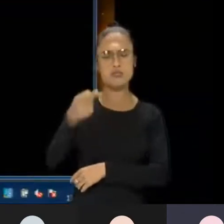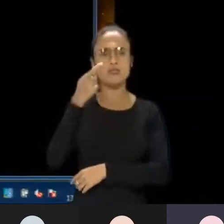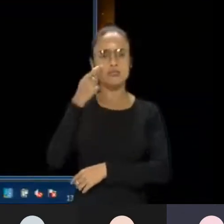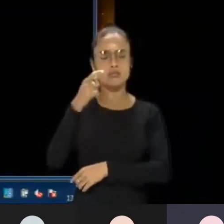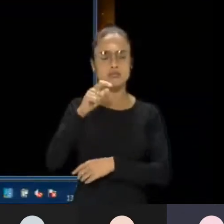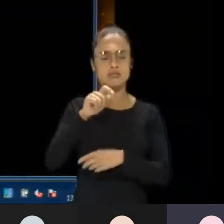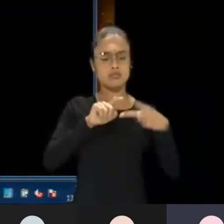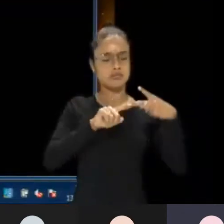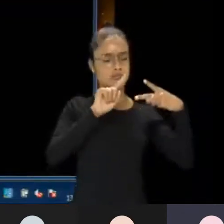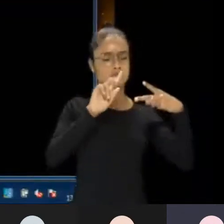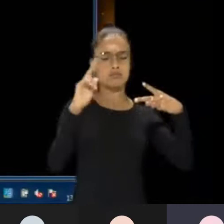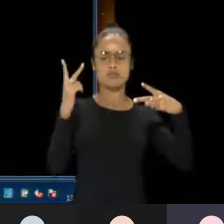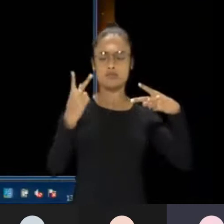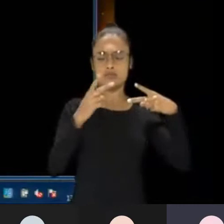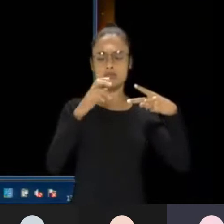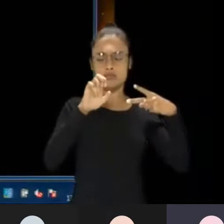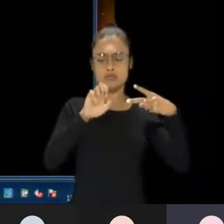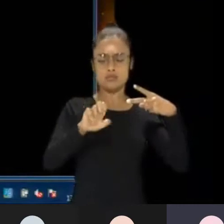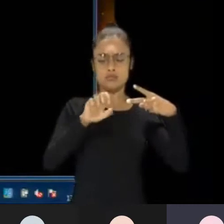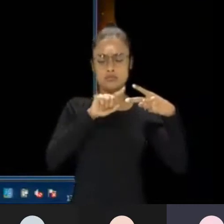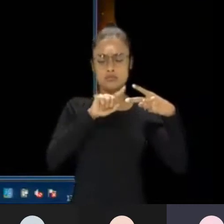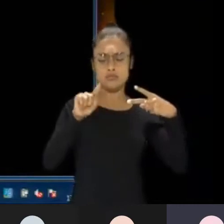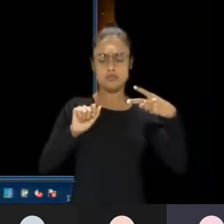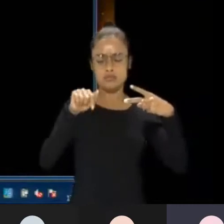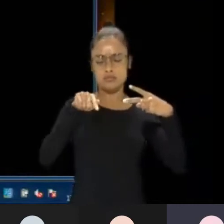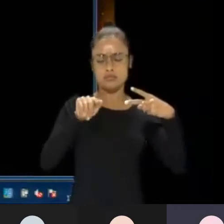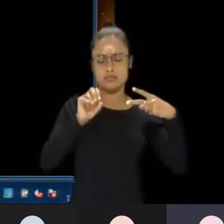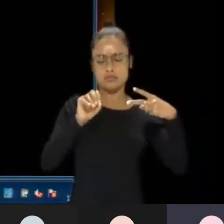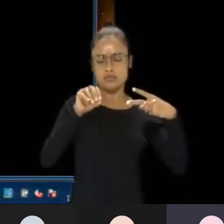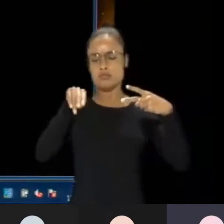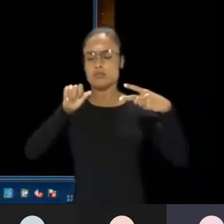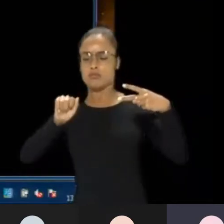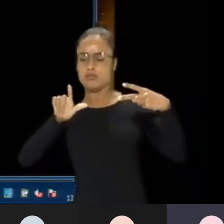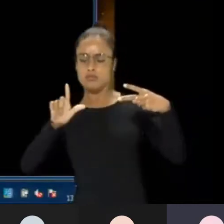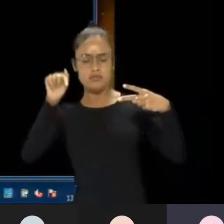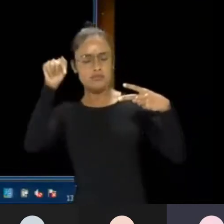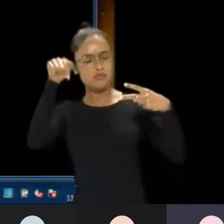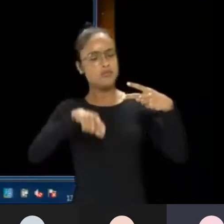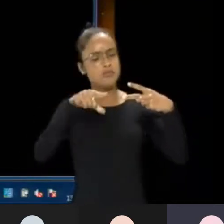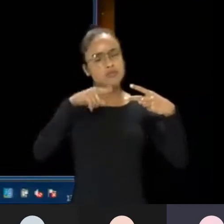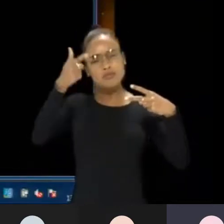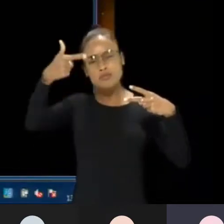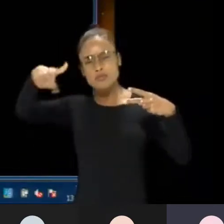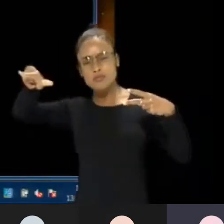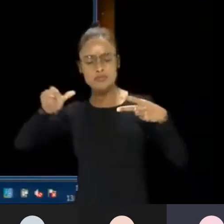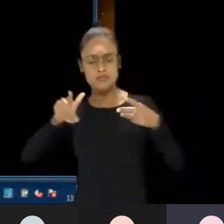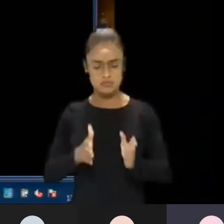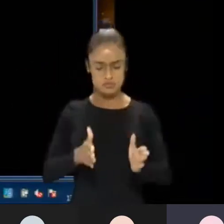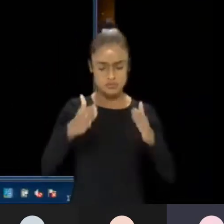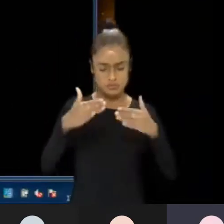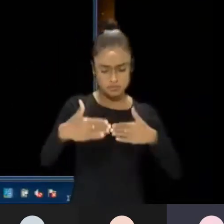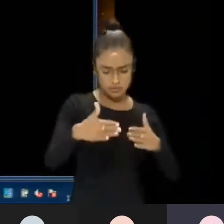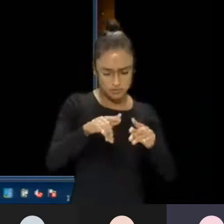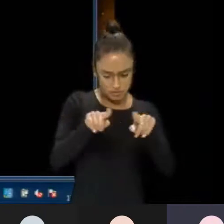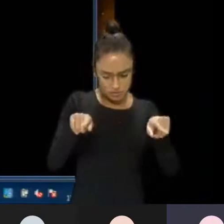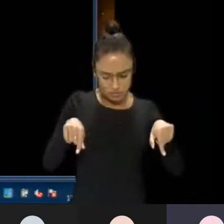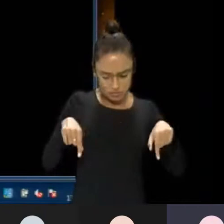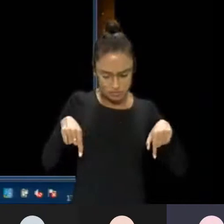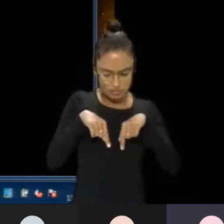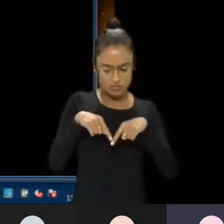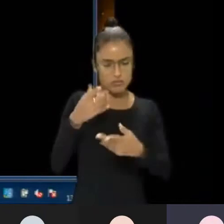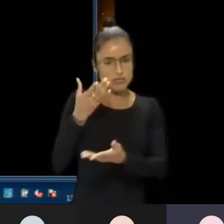Então, eu tenho aqui é um exemplo de planificação. Existem outras formas de planificar. Então, o aplicativo,